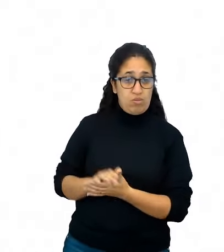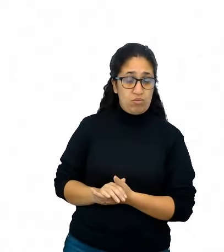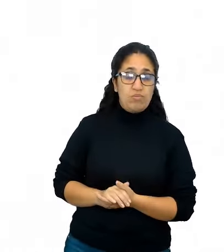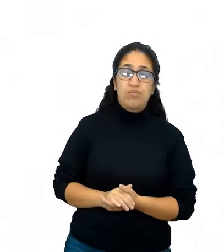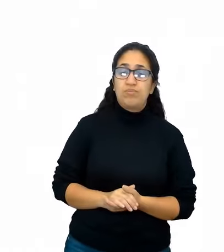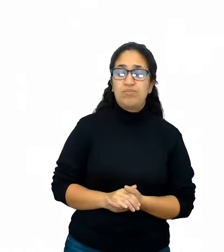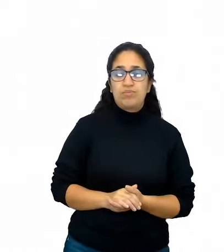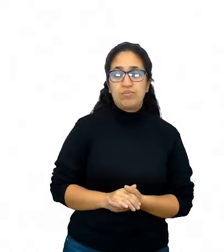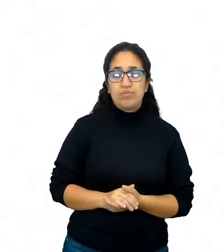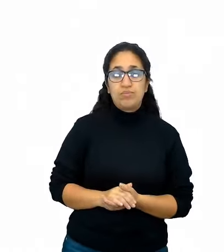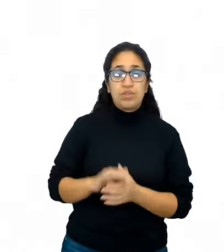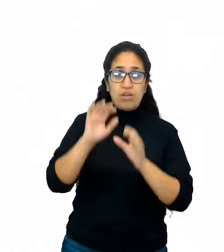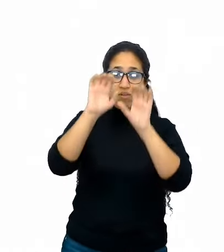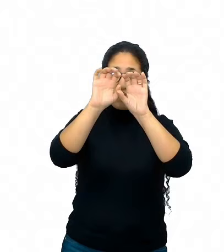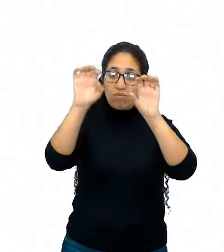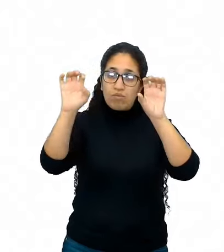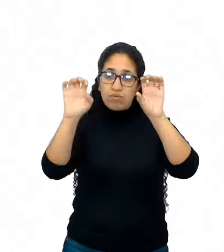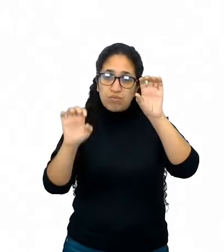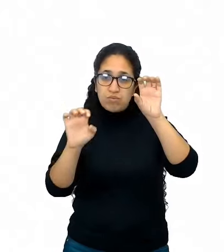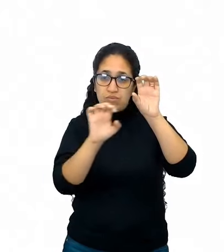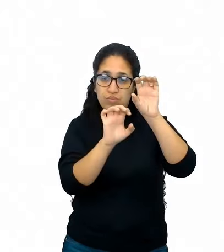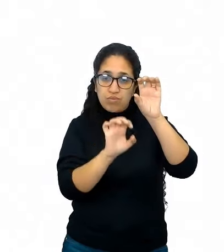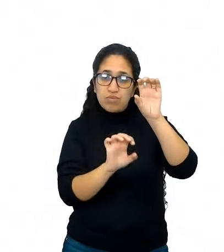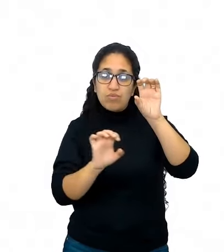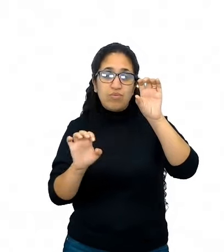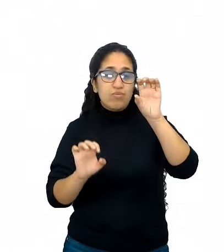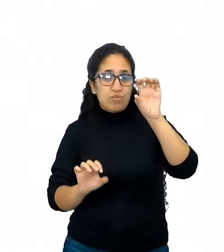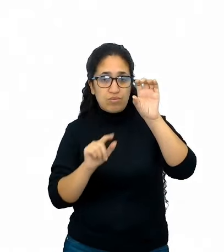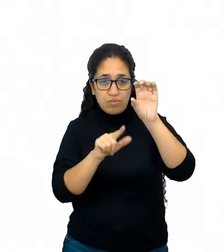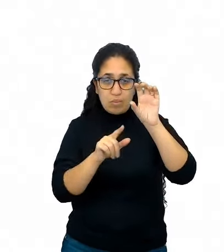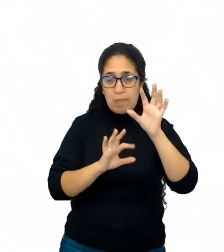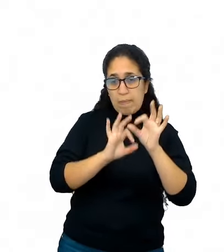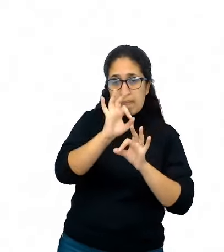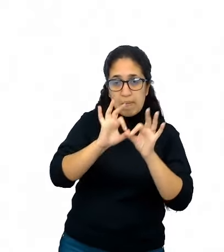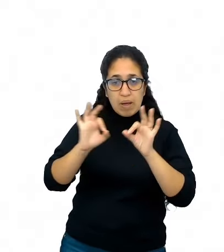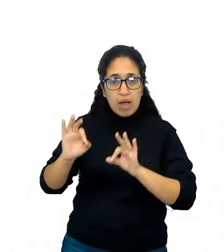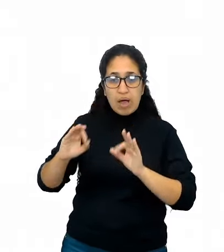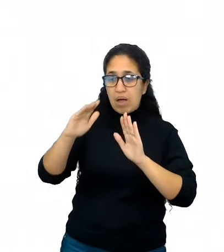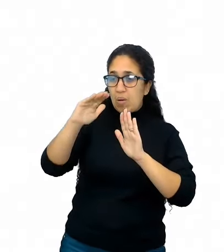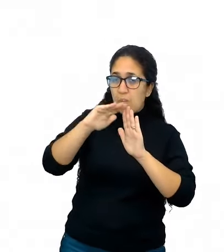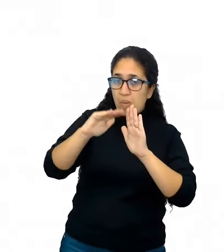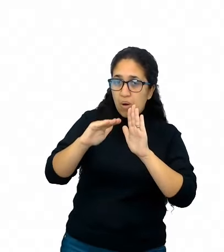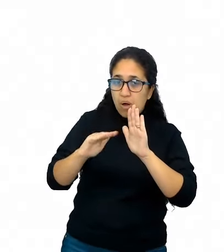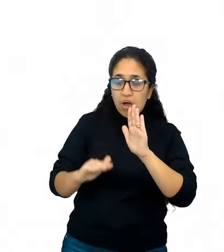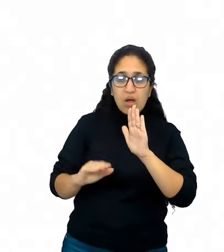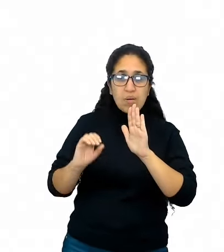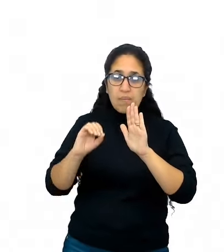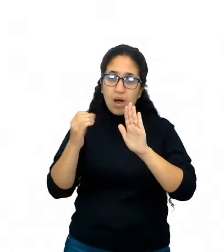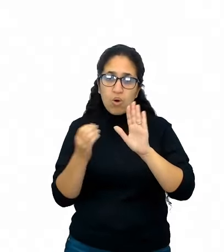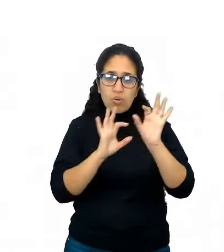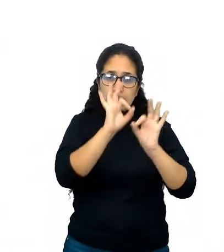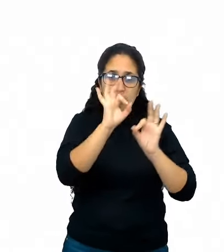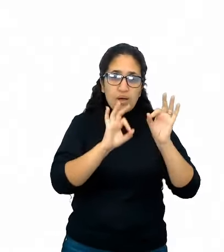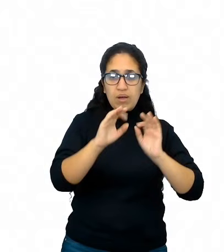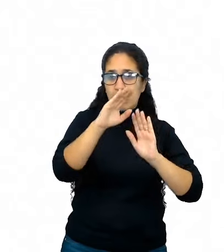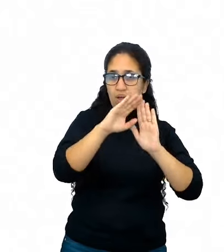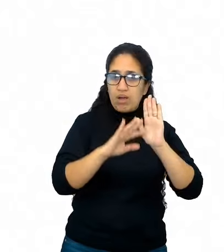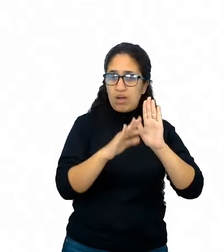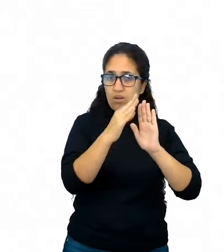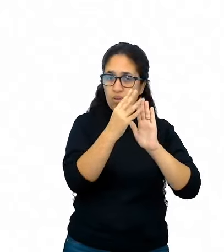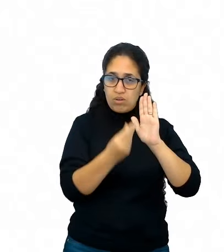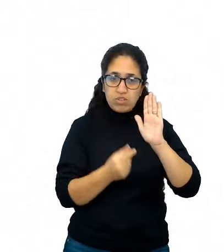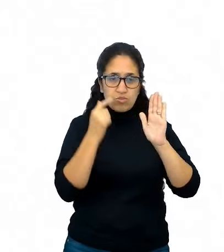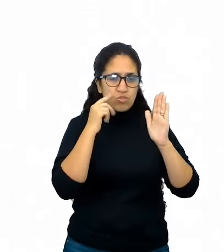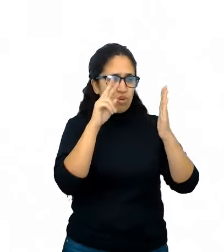dados. Fluxogramas são indicados para a elaboração de programas ou construções de algoritmo, sendo de